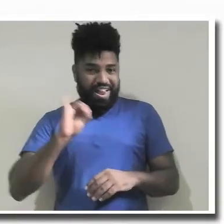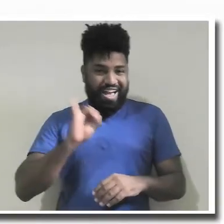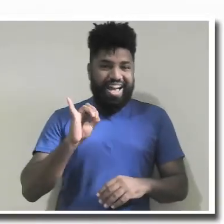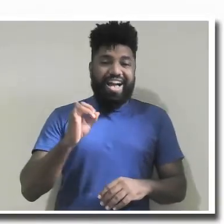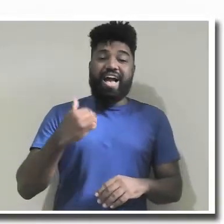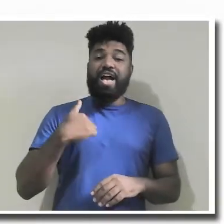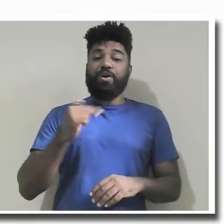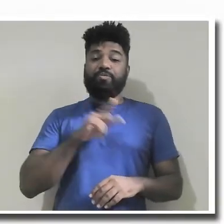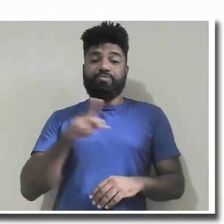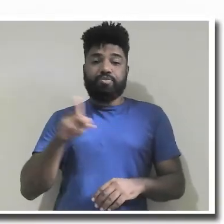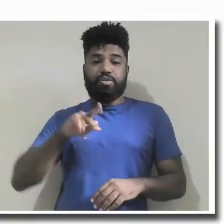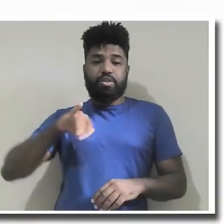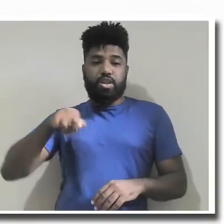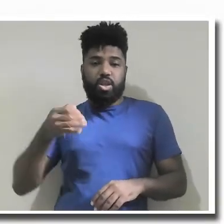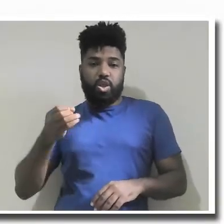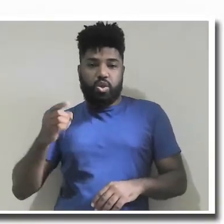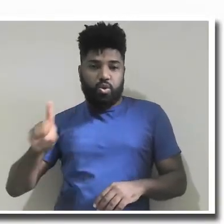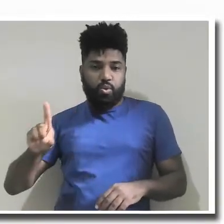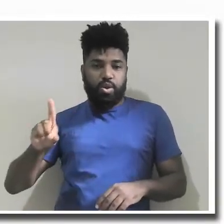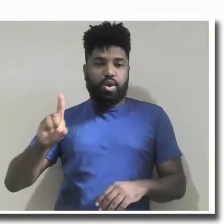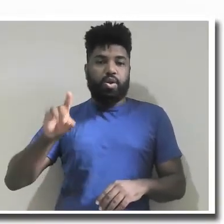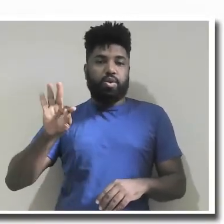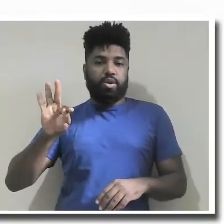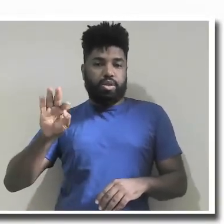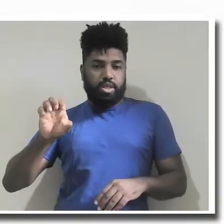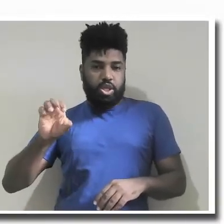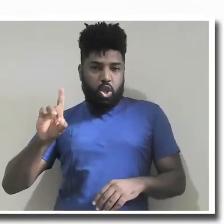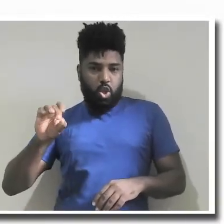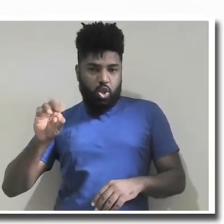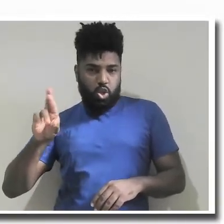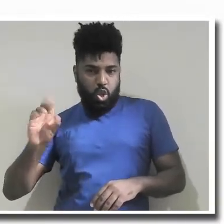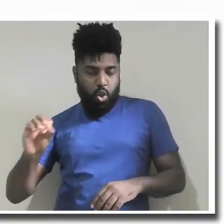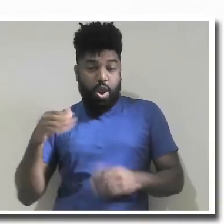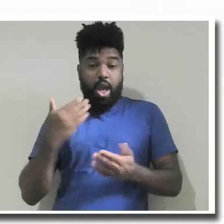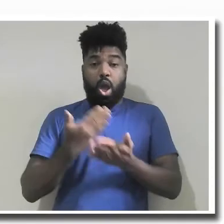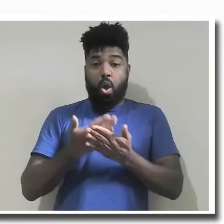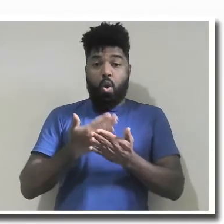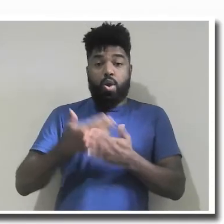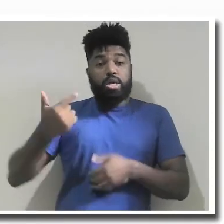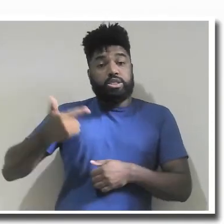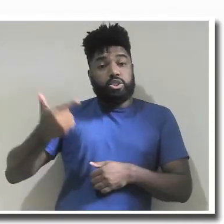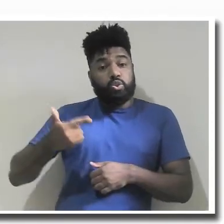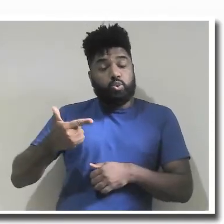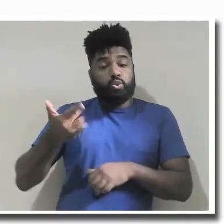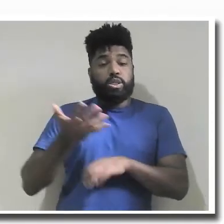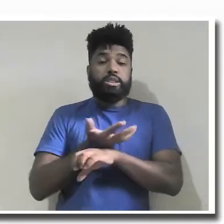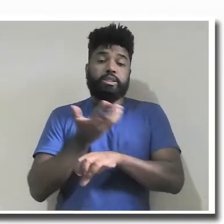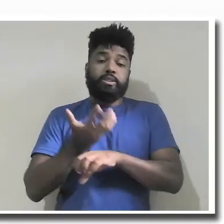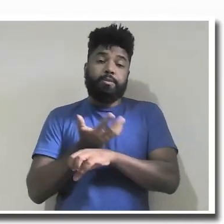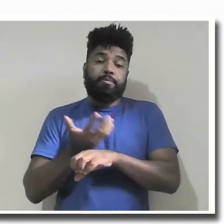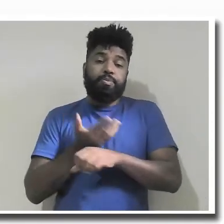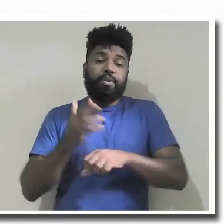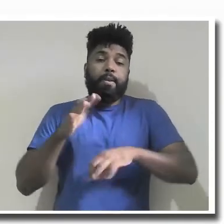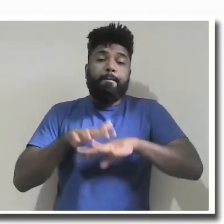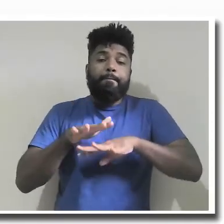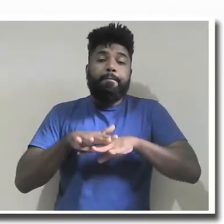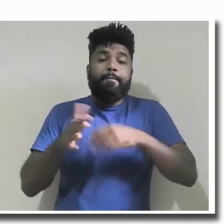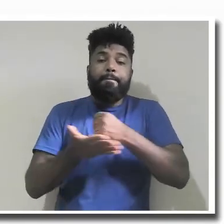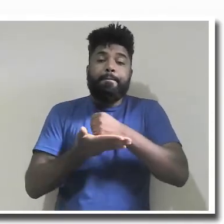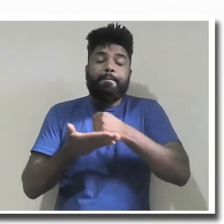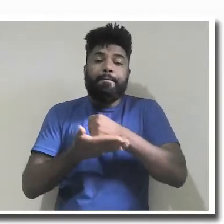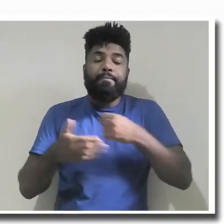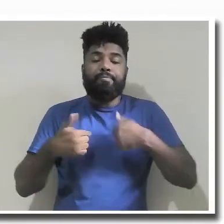Olá, eu sou o professor João Vitor Teodoro. Nesta segunda aula da disciplina de Fundamentos de Matemática, falarei sobre